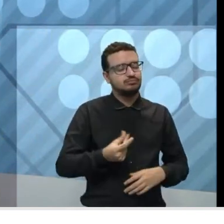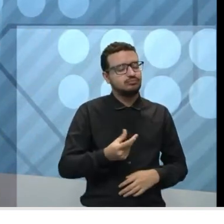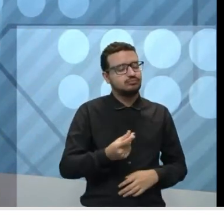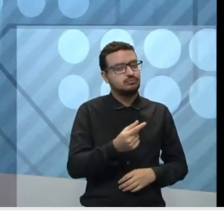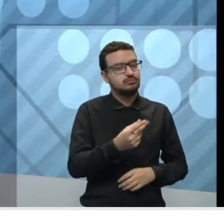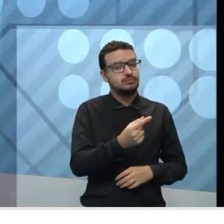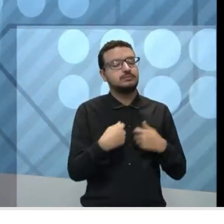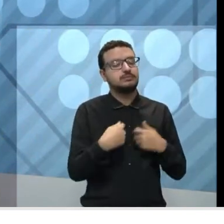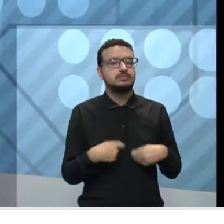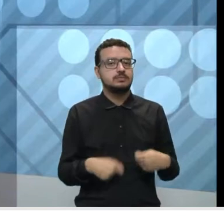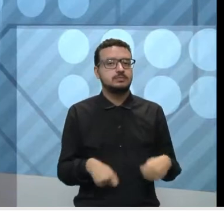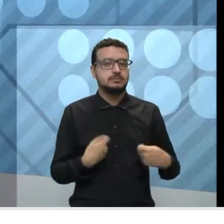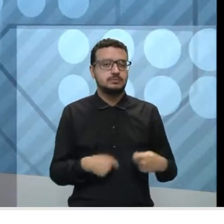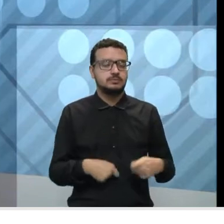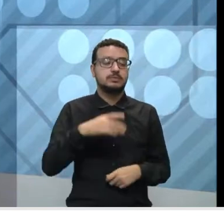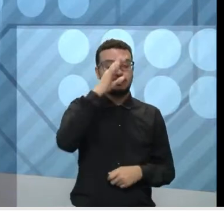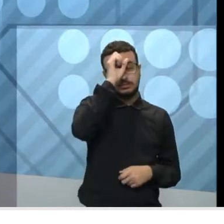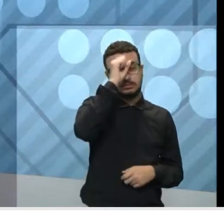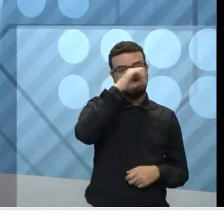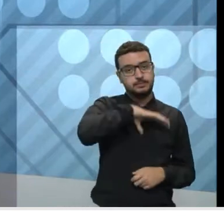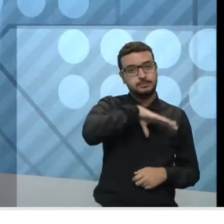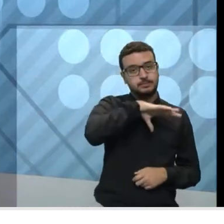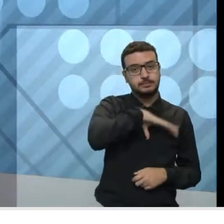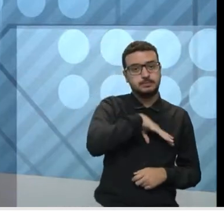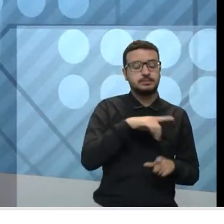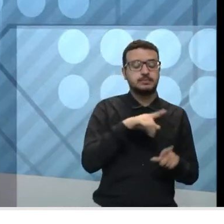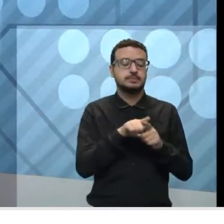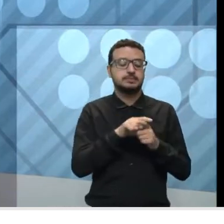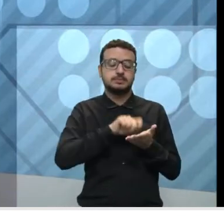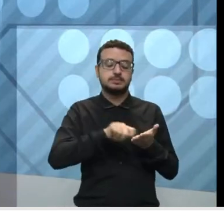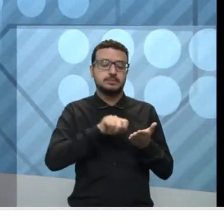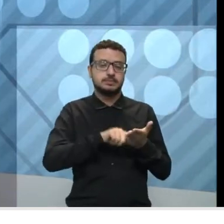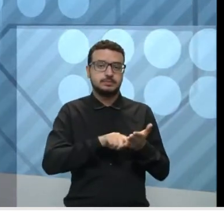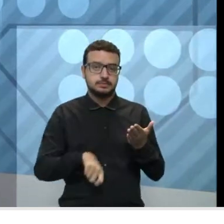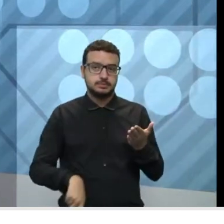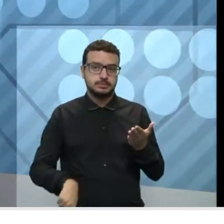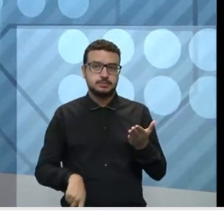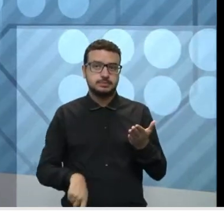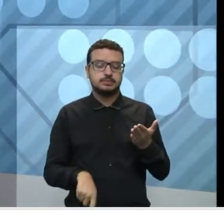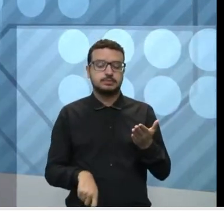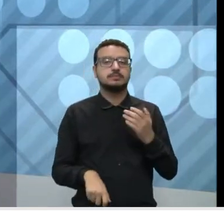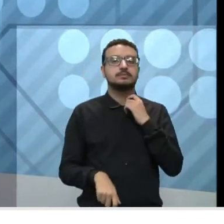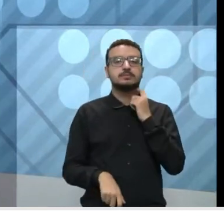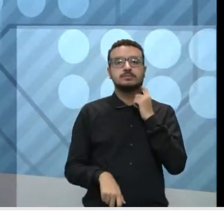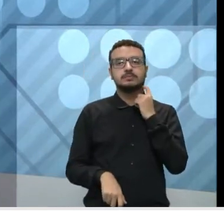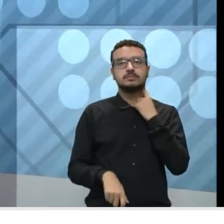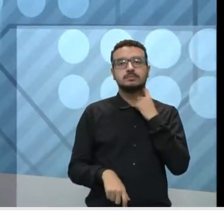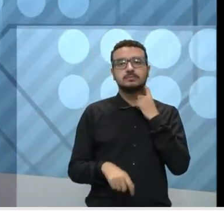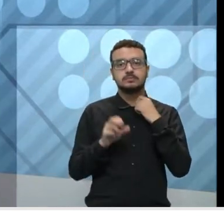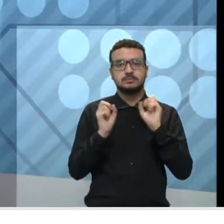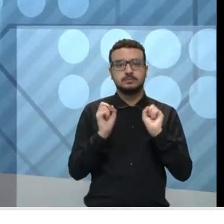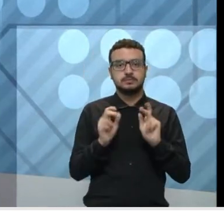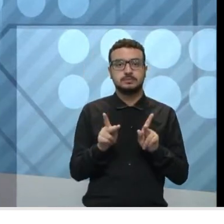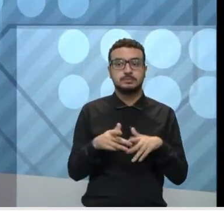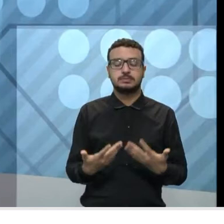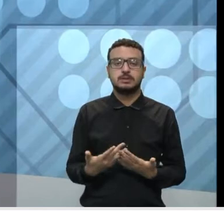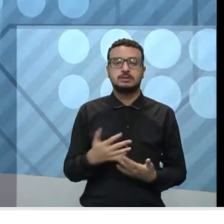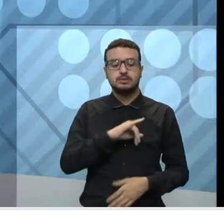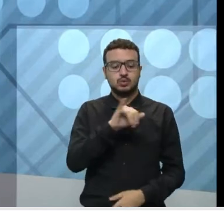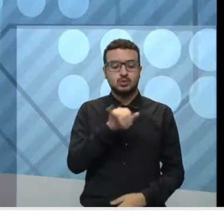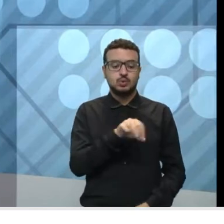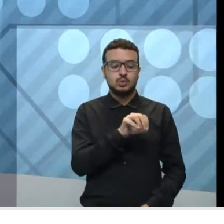para trabalhar a questão da leitura e escrita, ok? Então aqui, João Pedro, qual é o benefício do AASE? E também o que